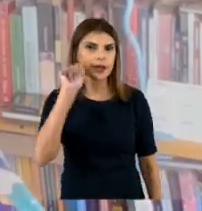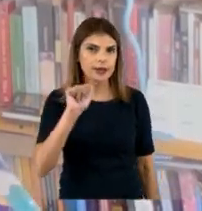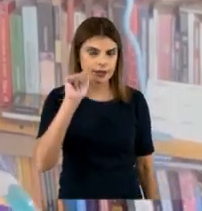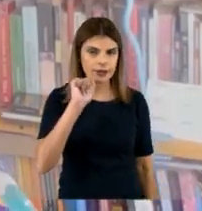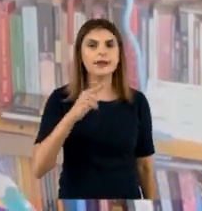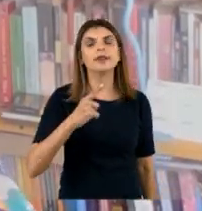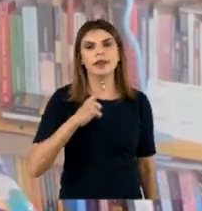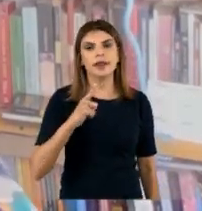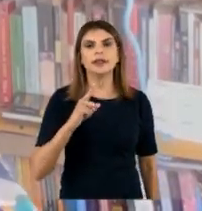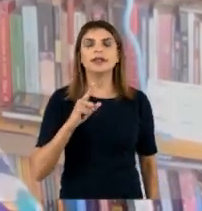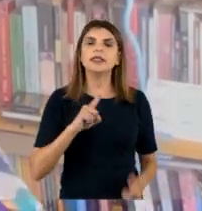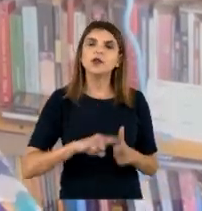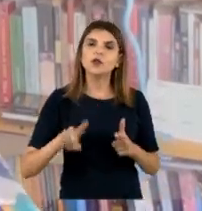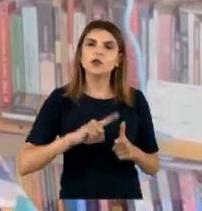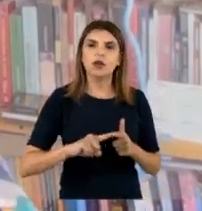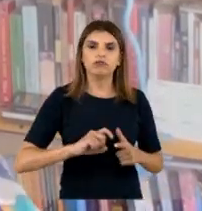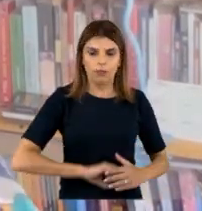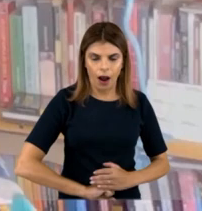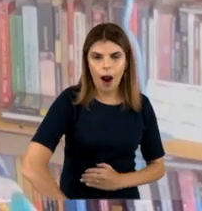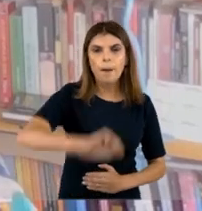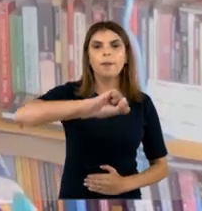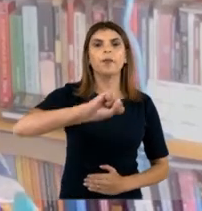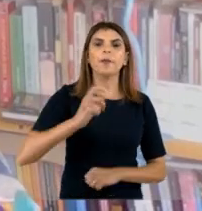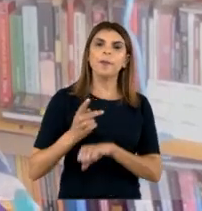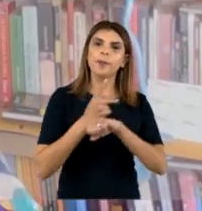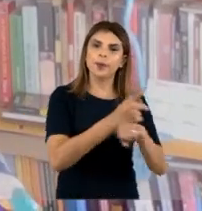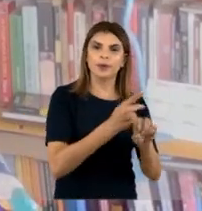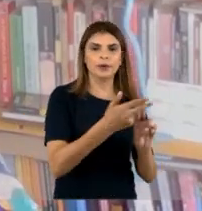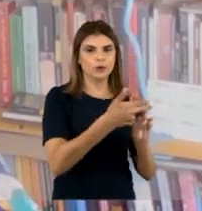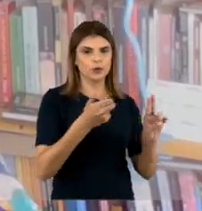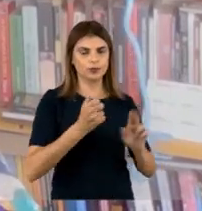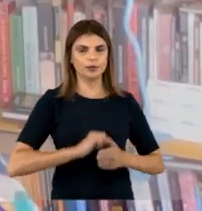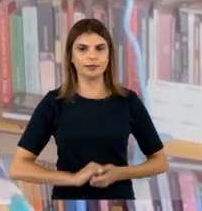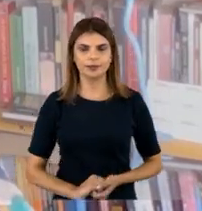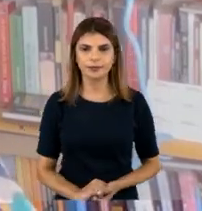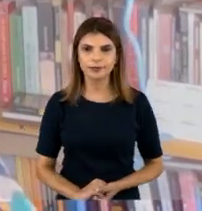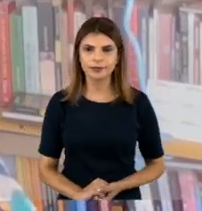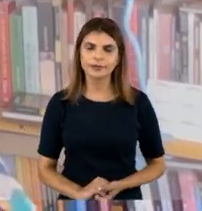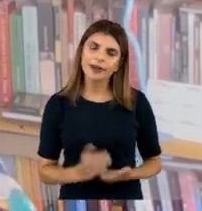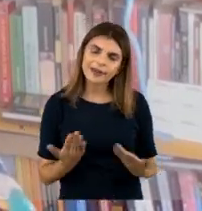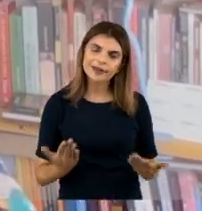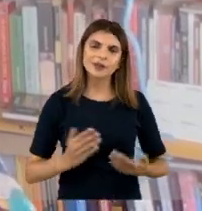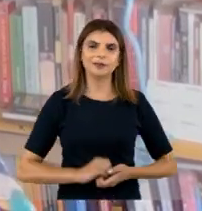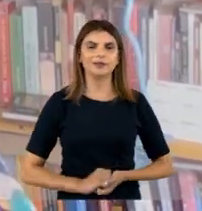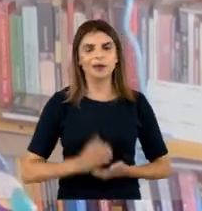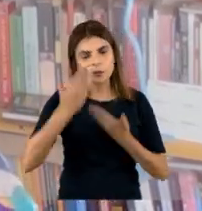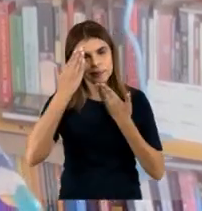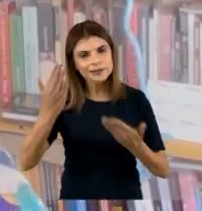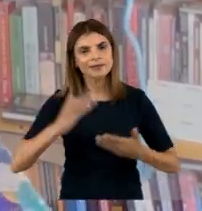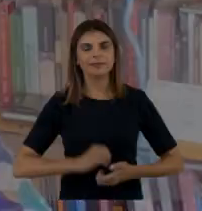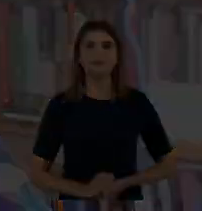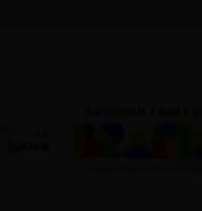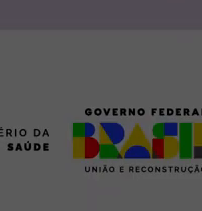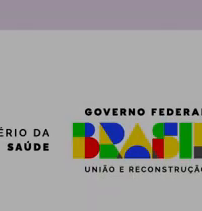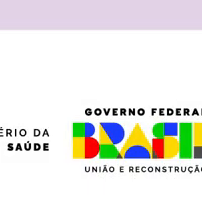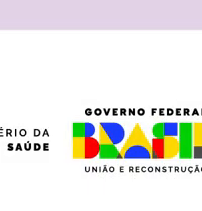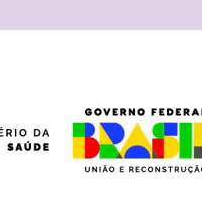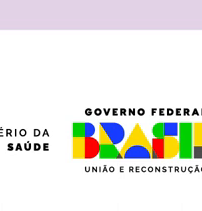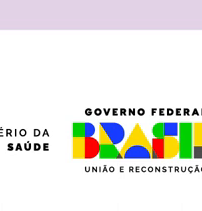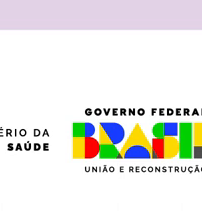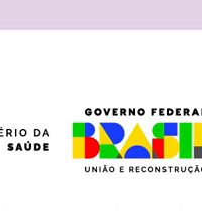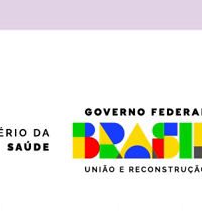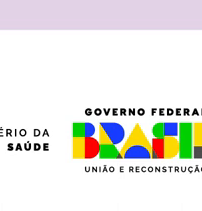às mulheres que estão em situação de abortamento e procuram o serviço para finalizar. É isso. Obrigada.